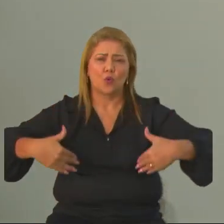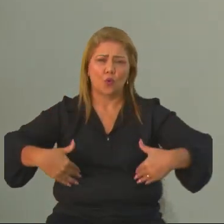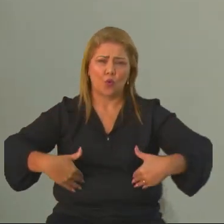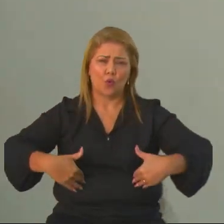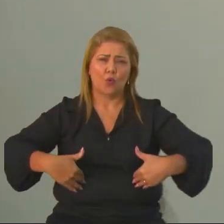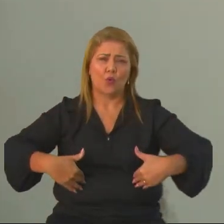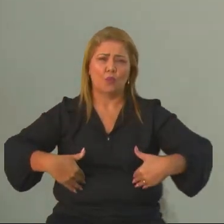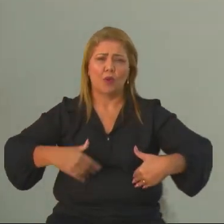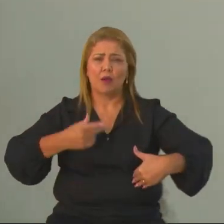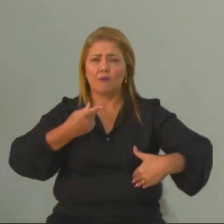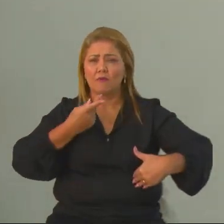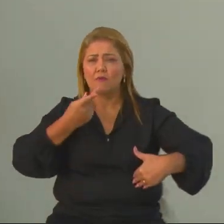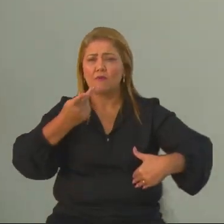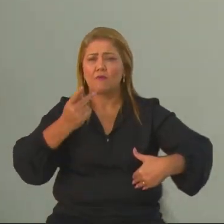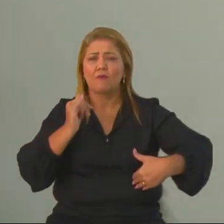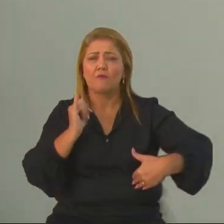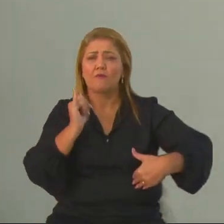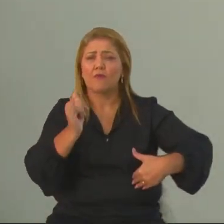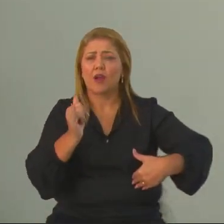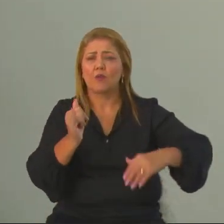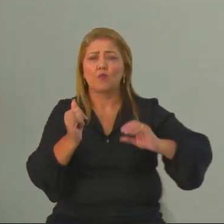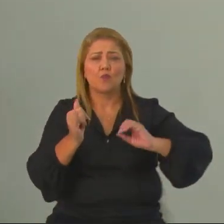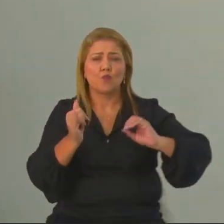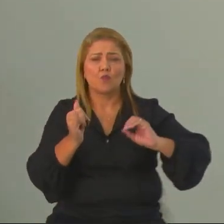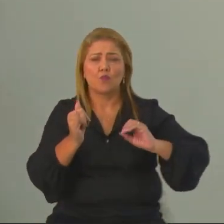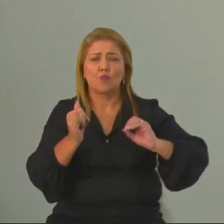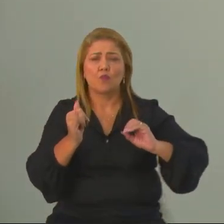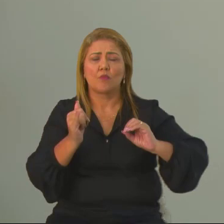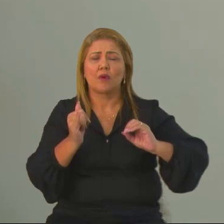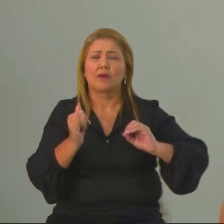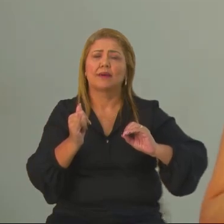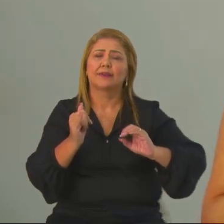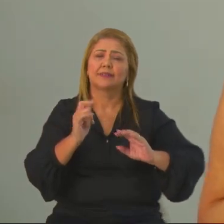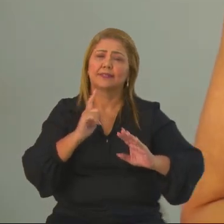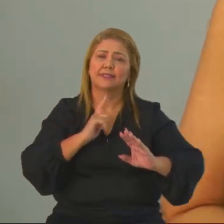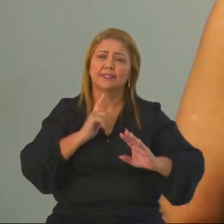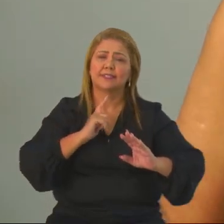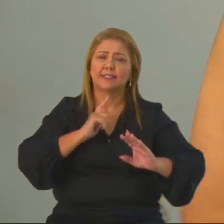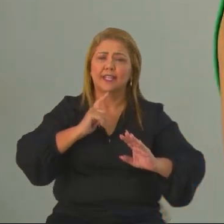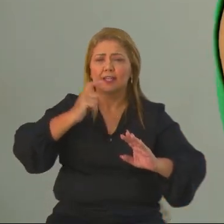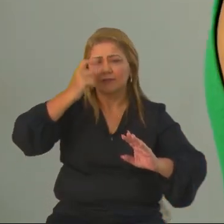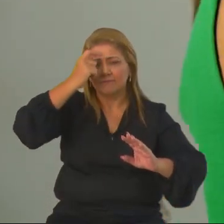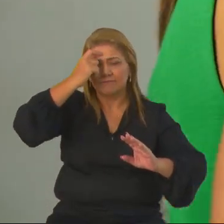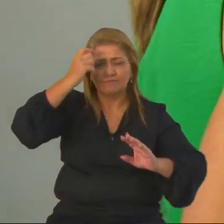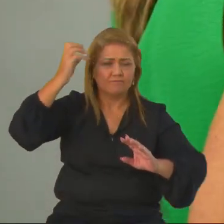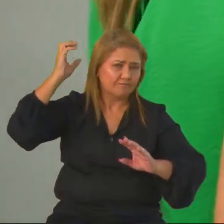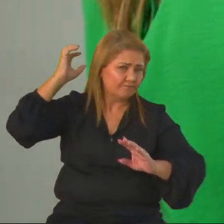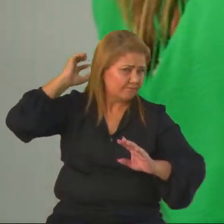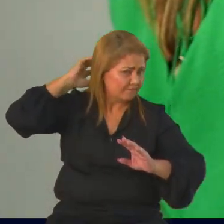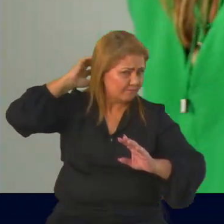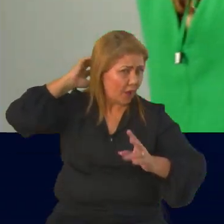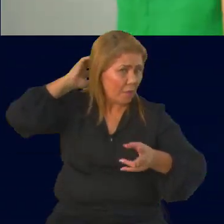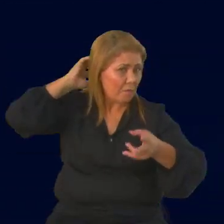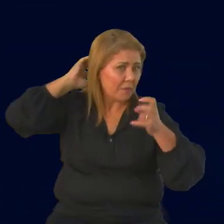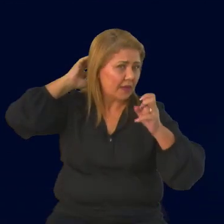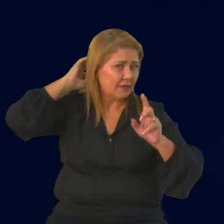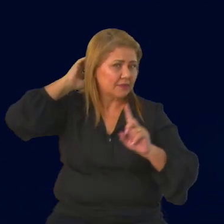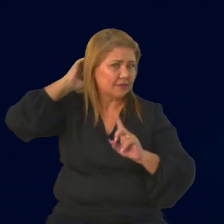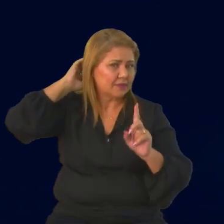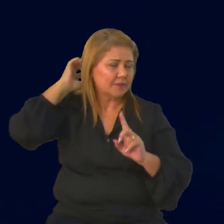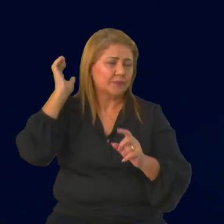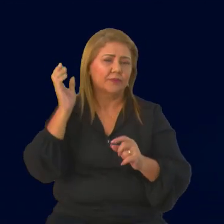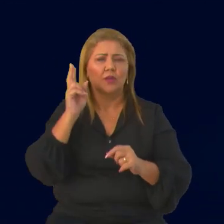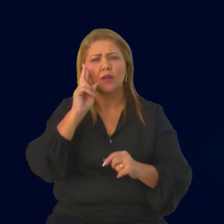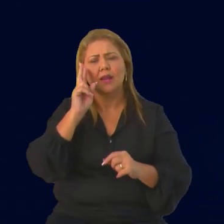não verbal falou. Isso acontece de uma forma inconsciente, sem nós percebermos. Então, lembre